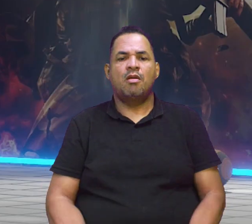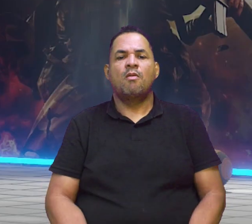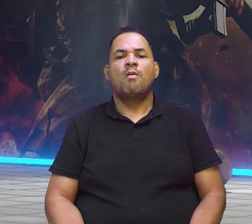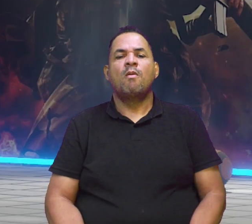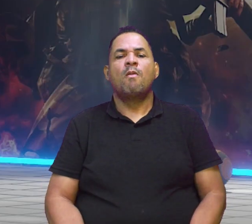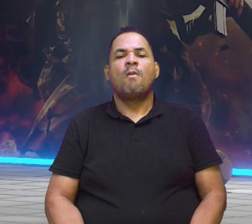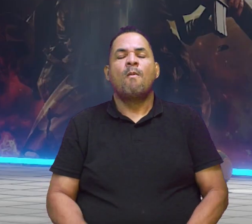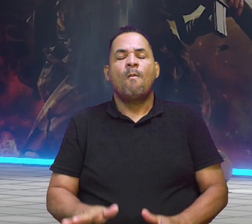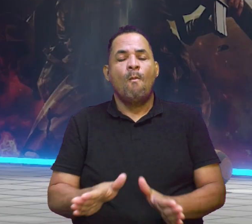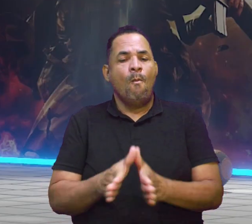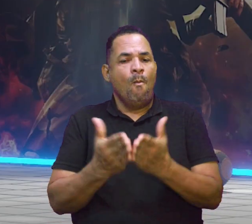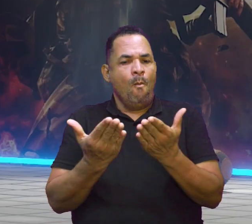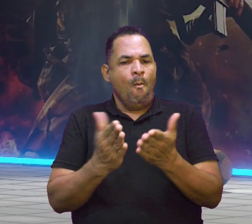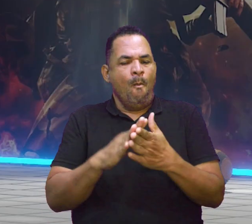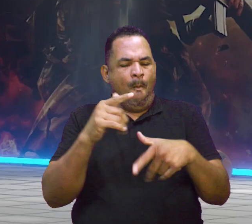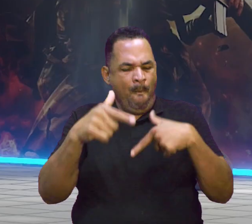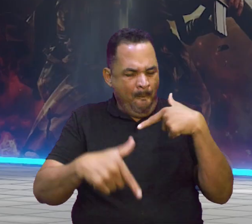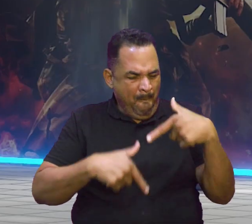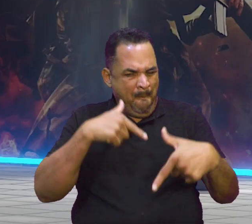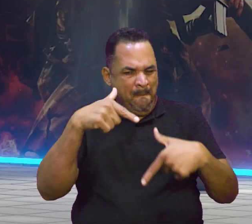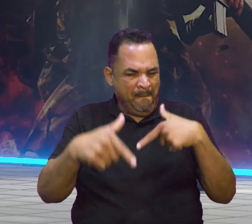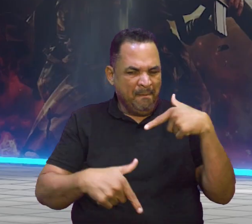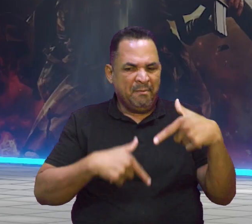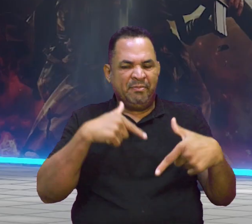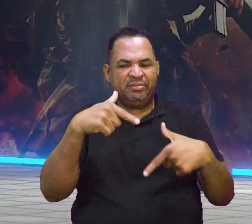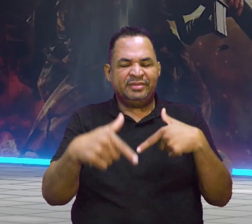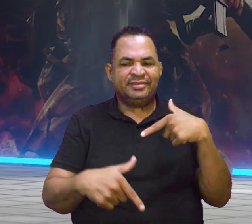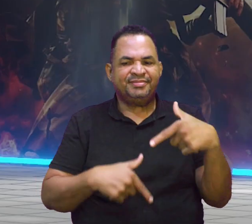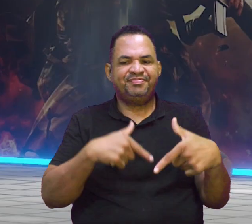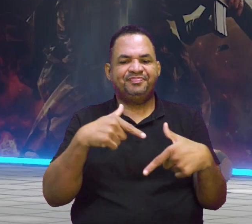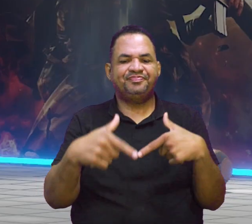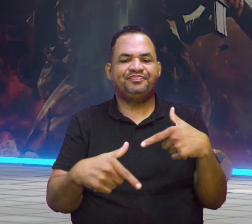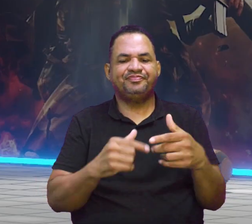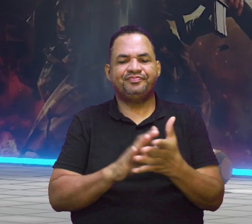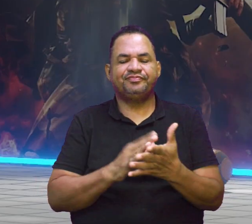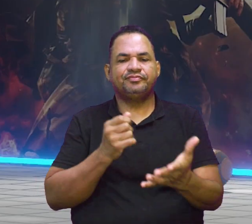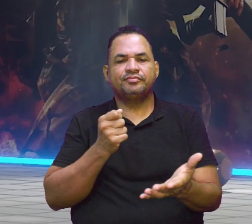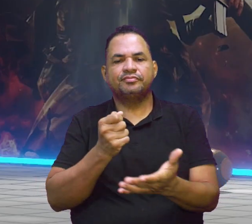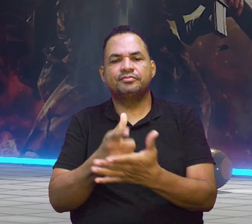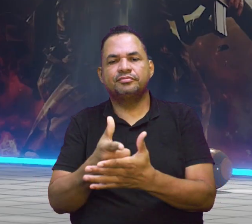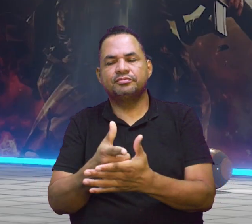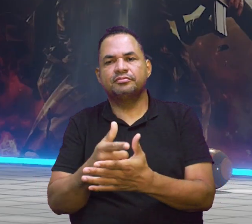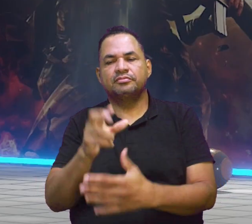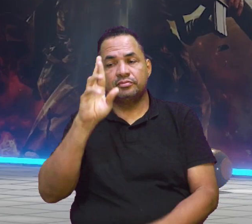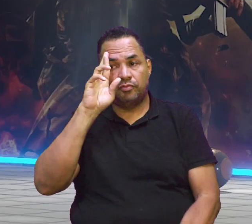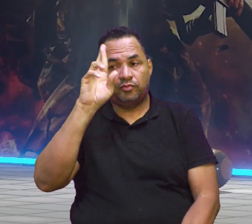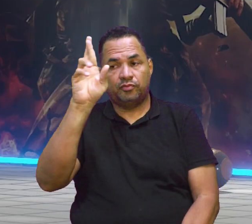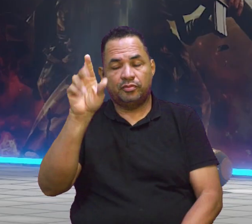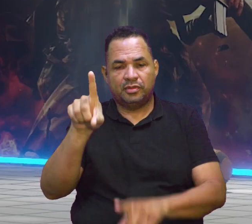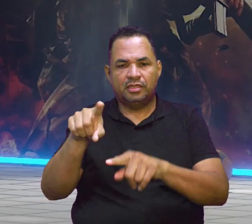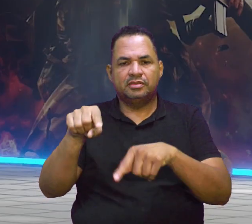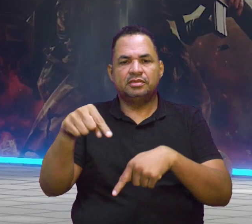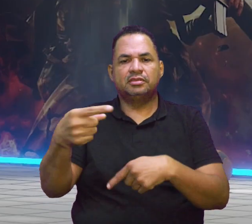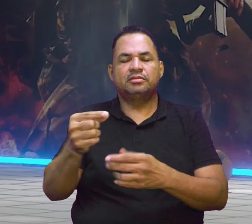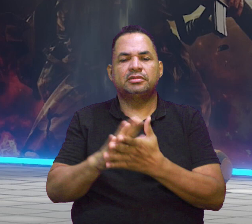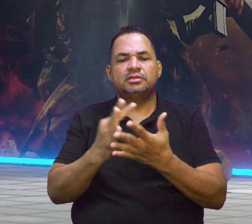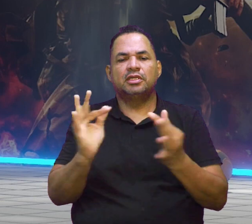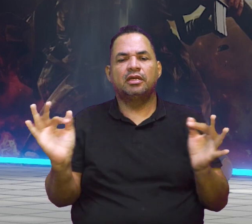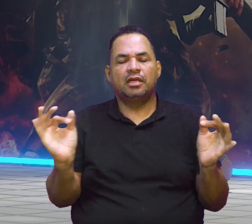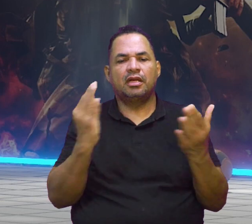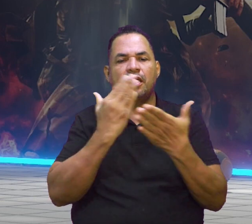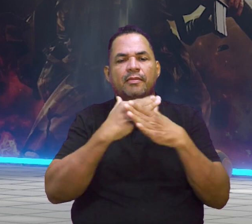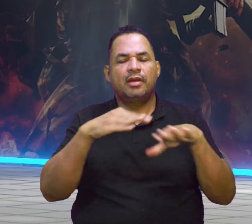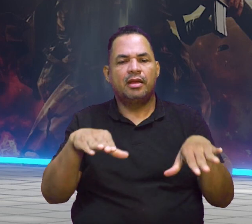ele trabalhava demais, ele comprava uma terra de um coronel, só que depois que ele terminava de pagar em